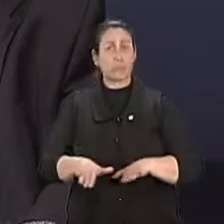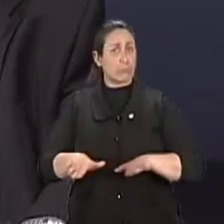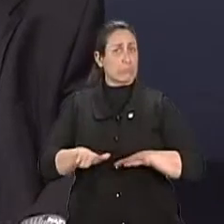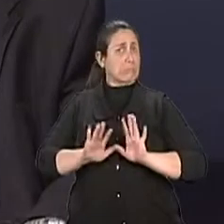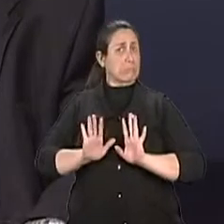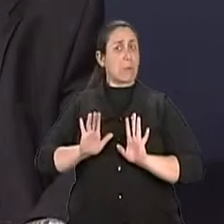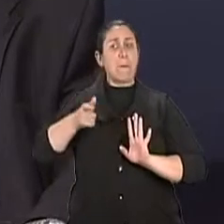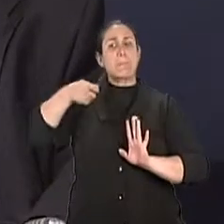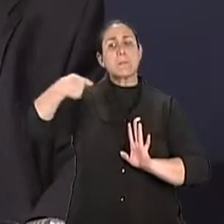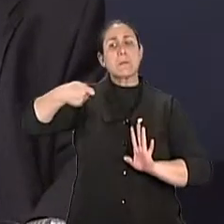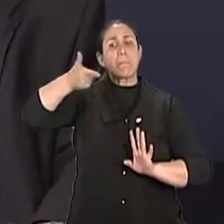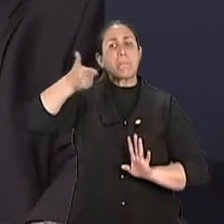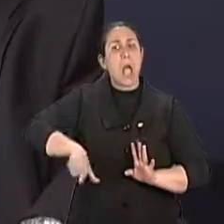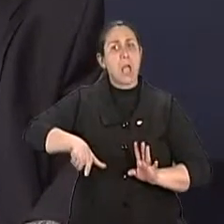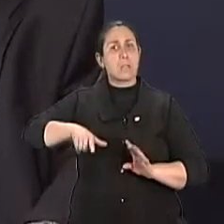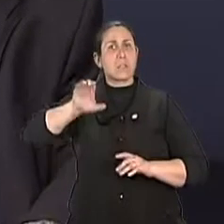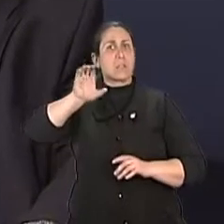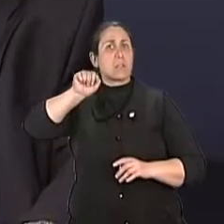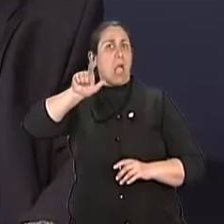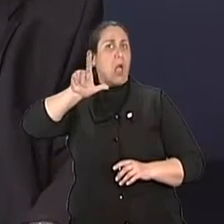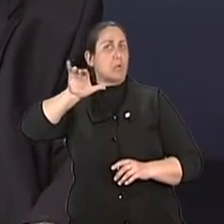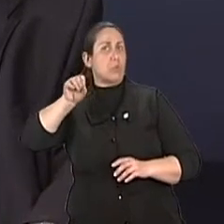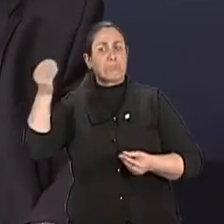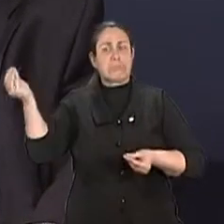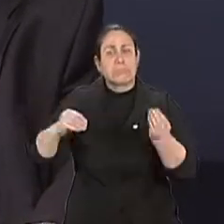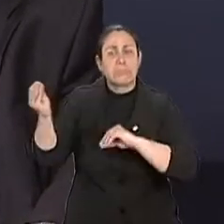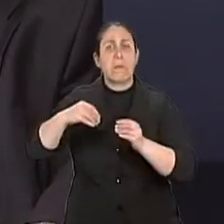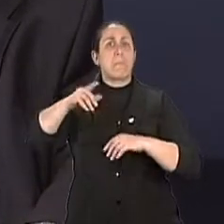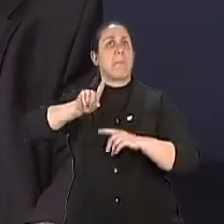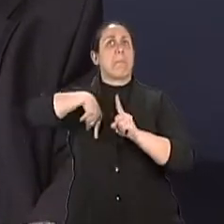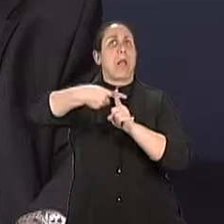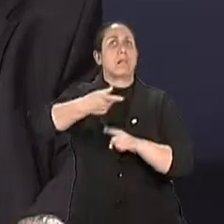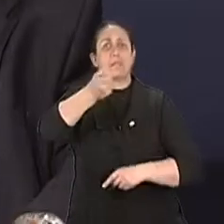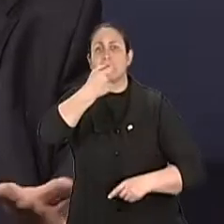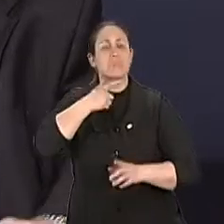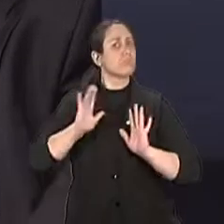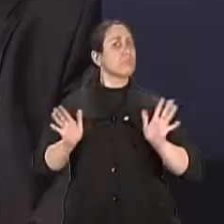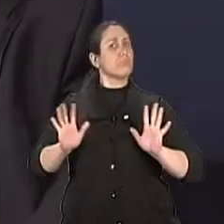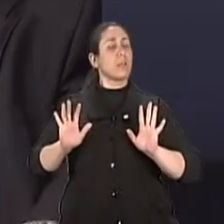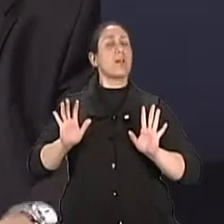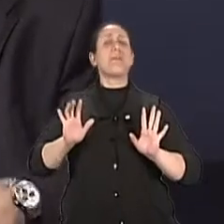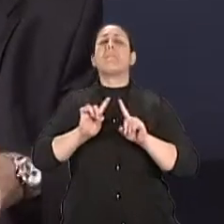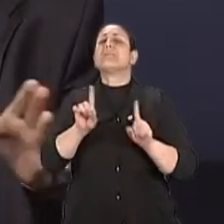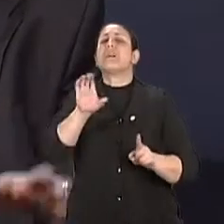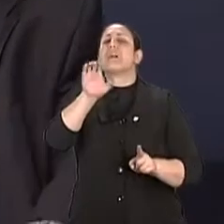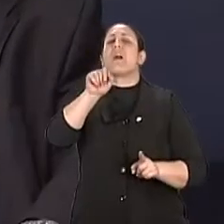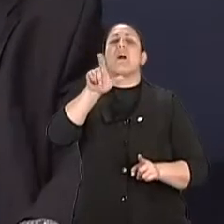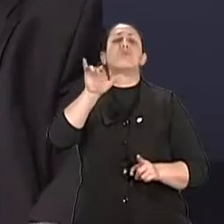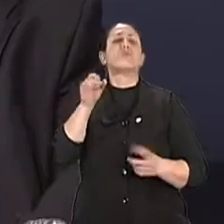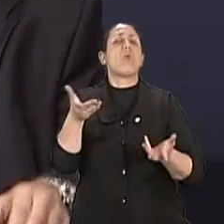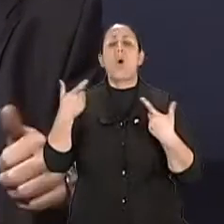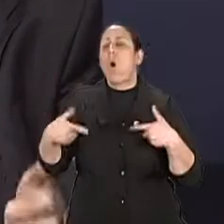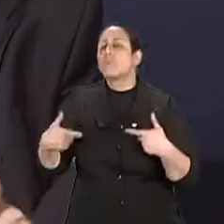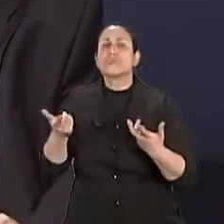Não necessita mais cálcio em, uhum, forma de medicamentos do que essa alimentação. E onde está o cálcio? Tem tabelas várias, a